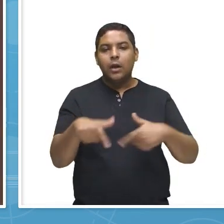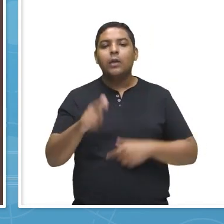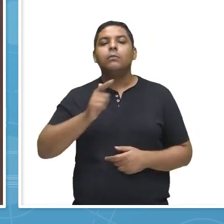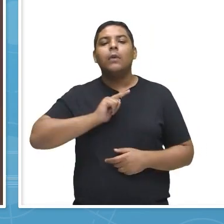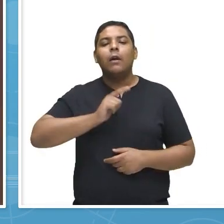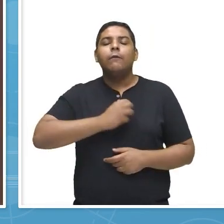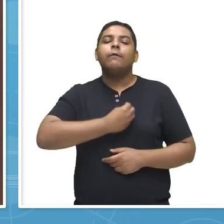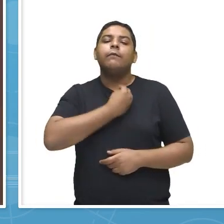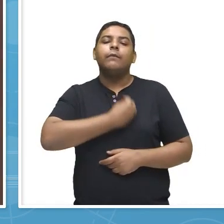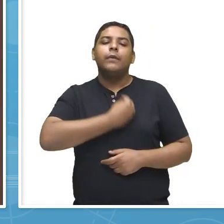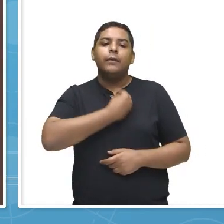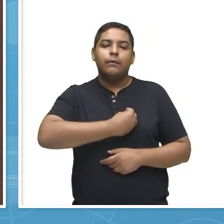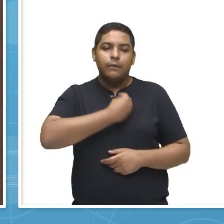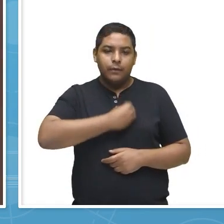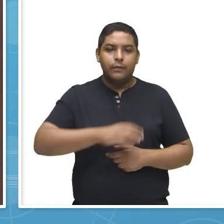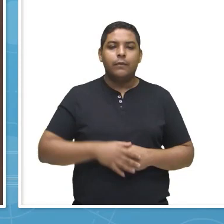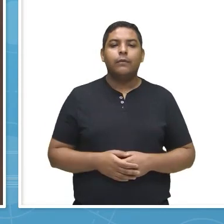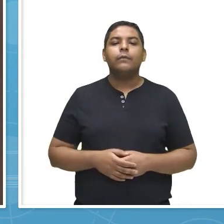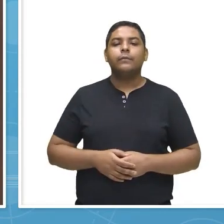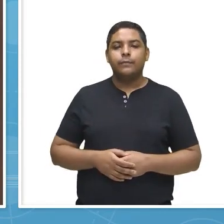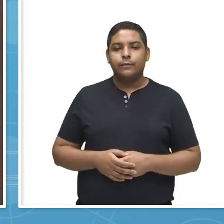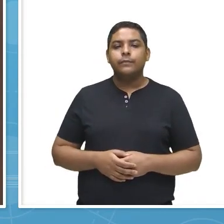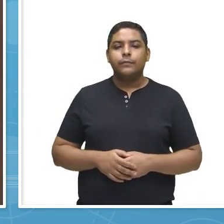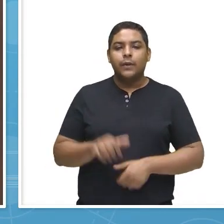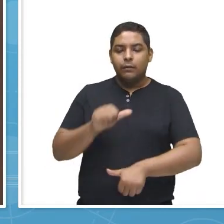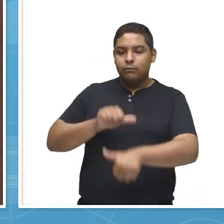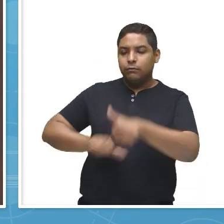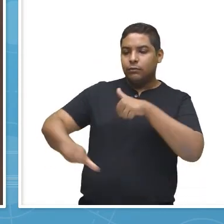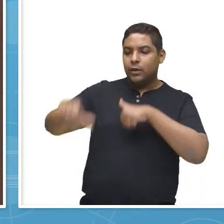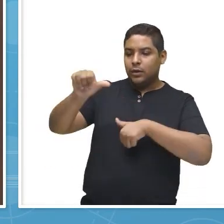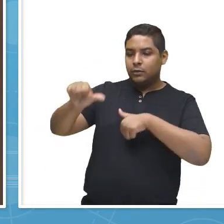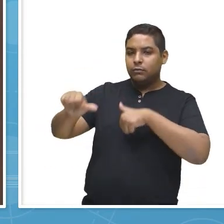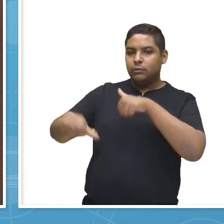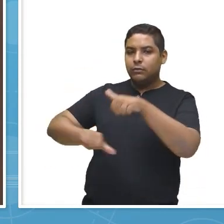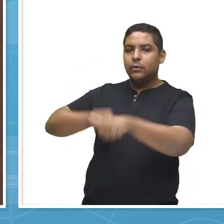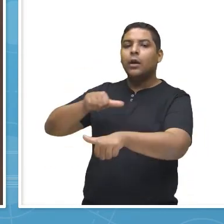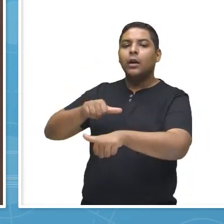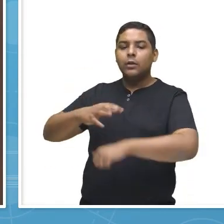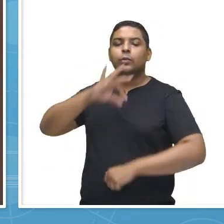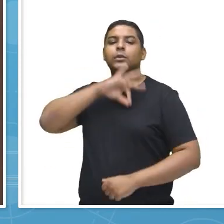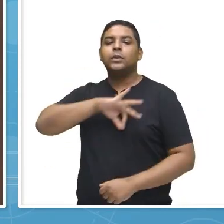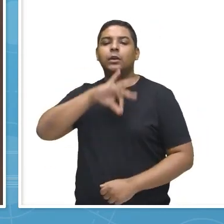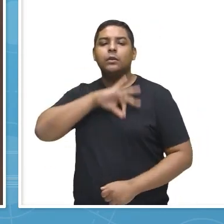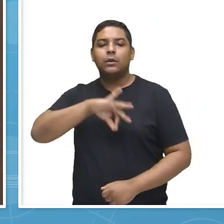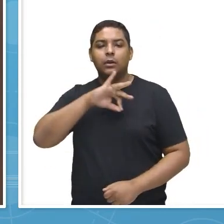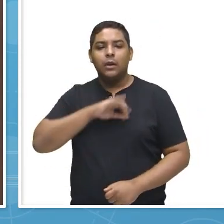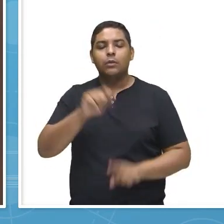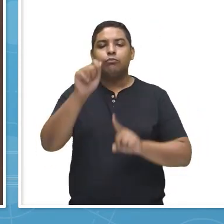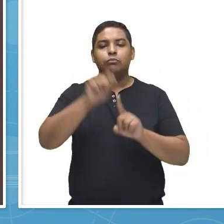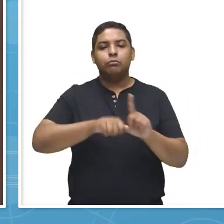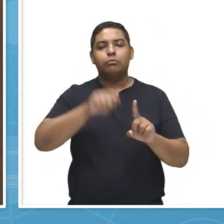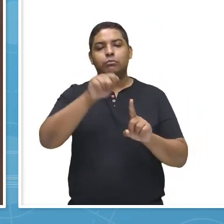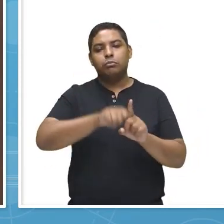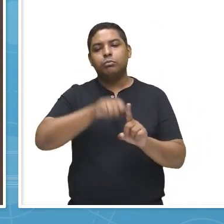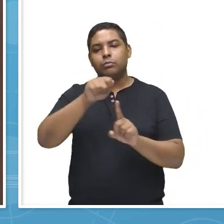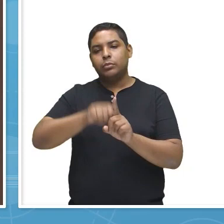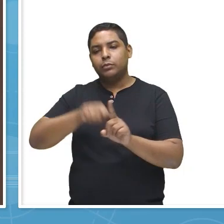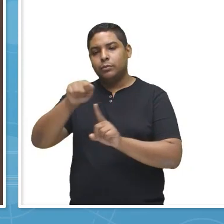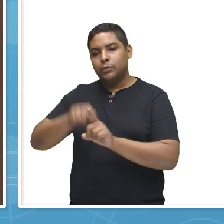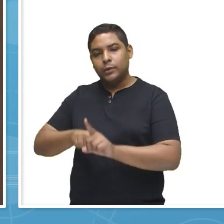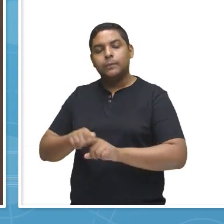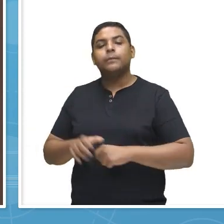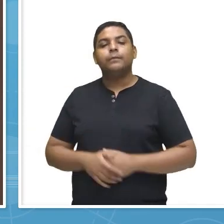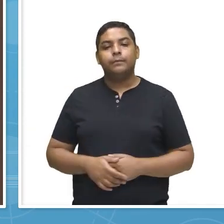manter, né? Ele vende sua força de trabalho em troca de quê? De um salário mensal, tá? Então, uma marca muito forte aí do